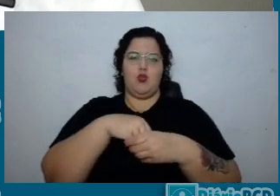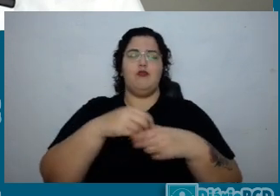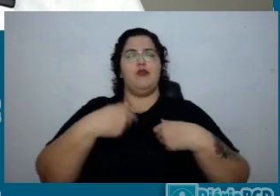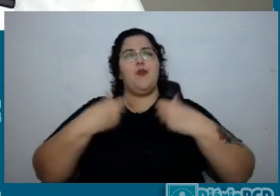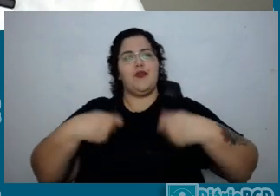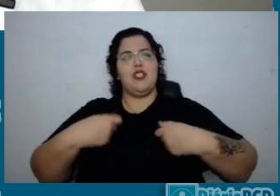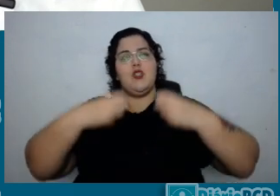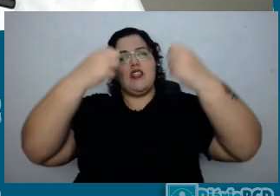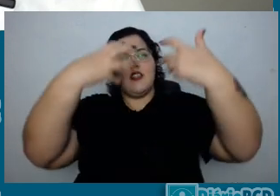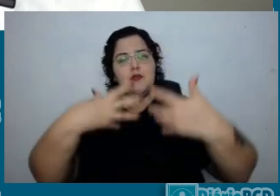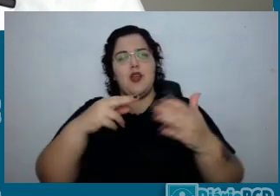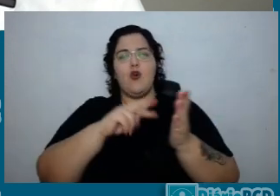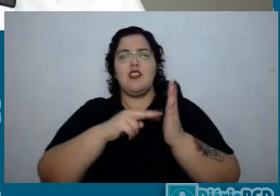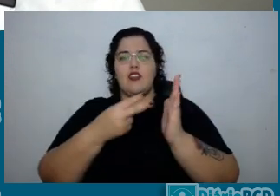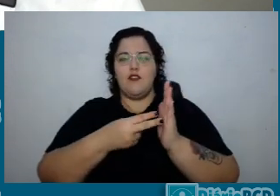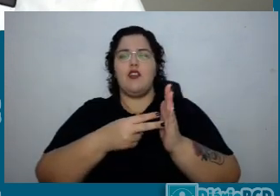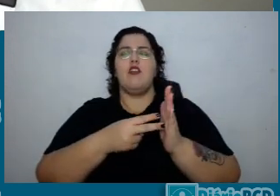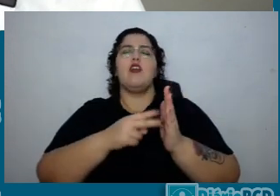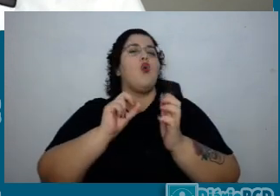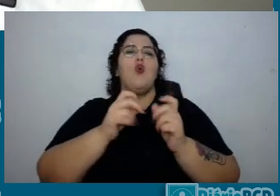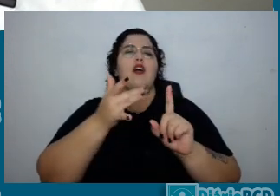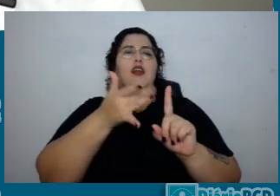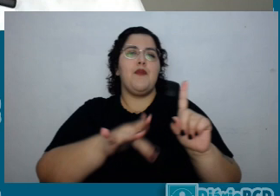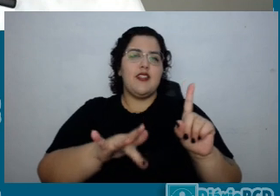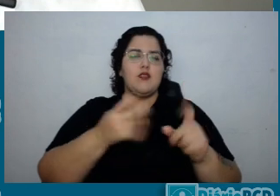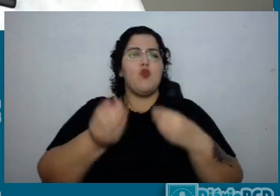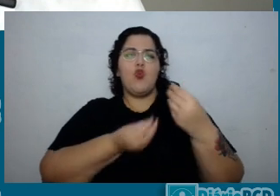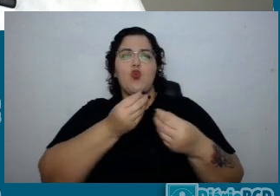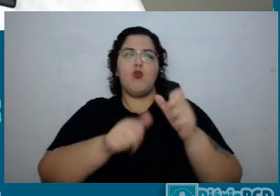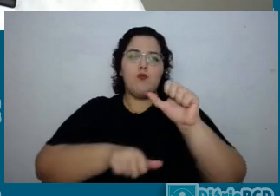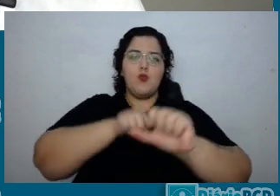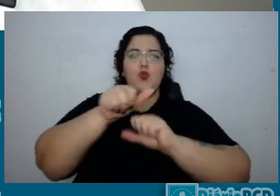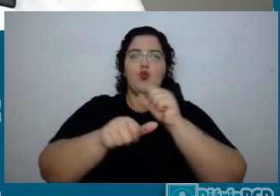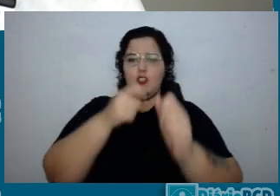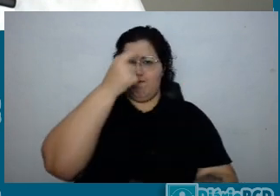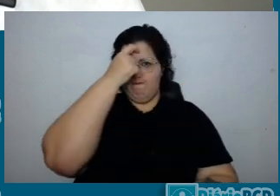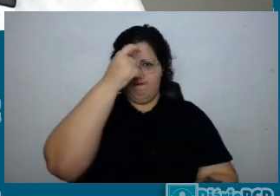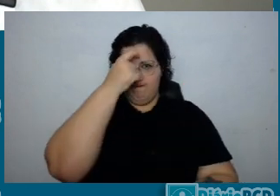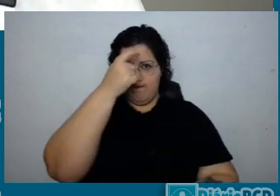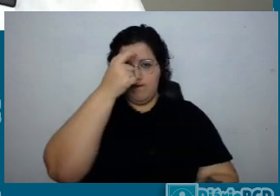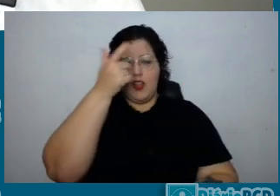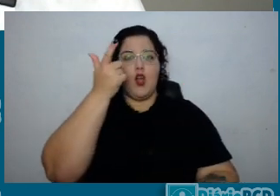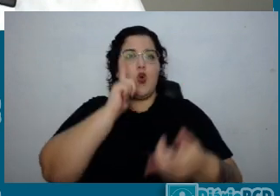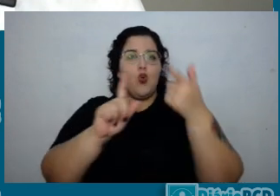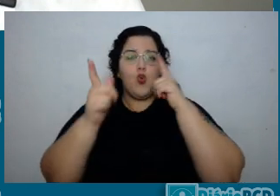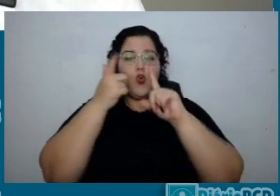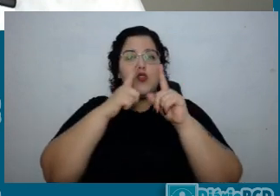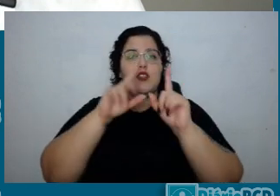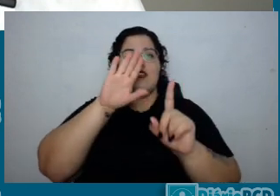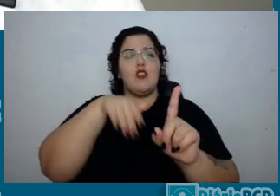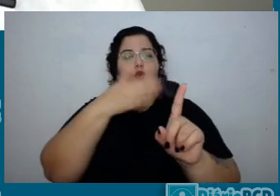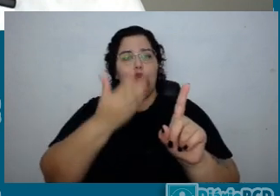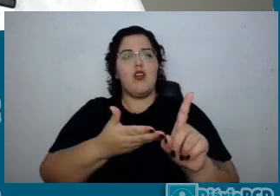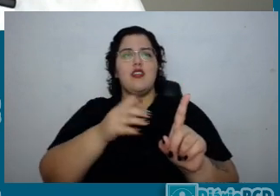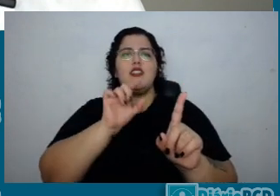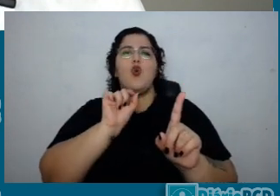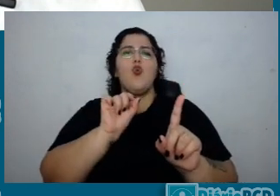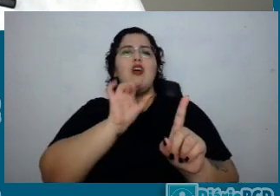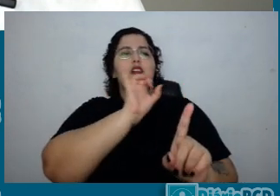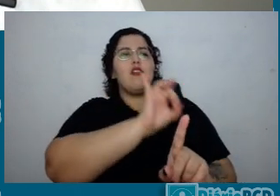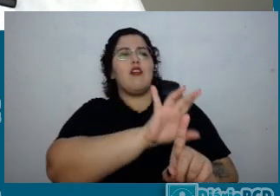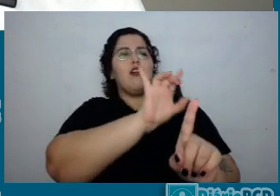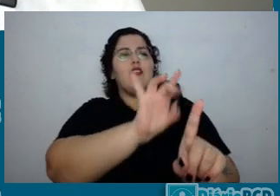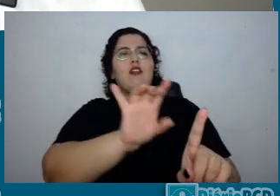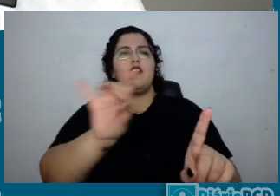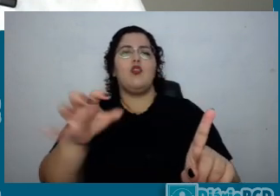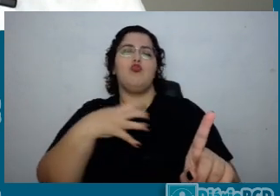é o capacitismo, explicar para os gestores públicos como é que a gente pensa e concebe políticas públicas, reconhecendo as especificidades